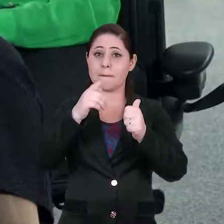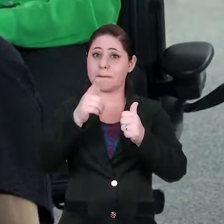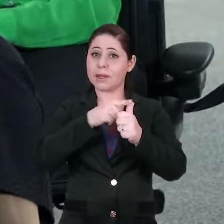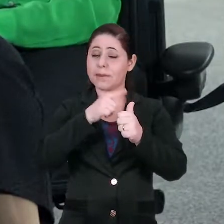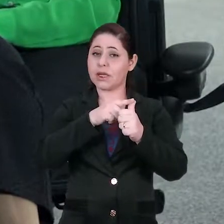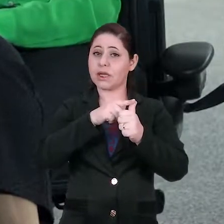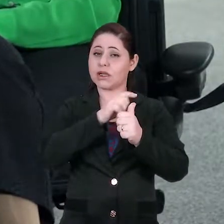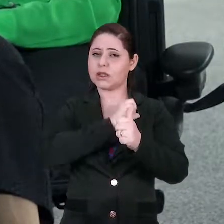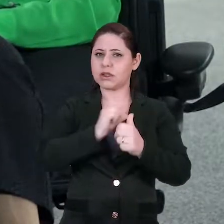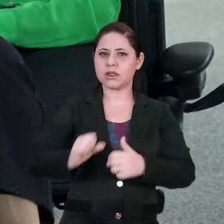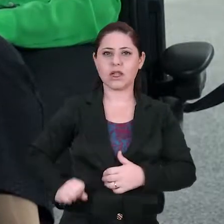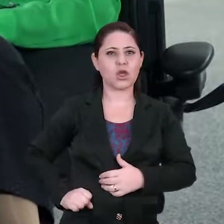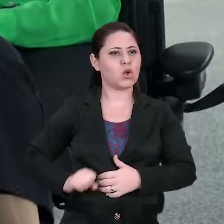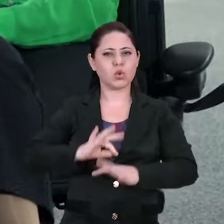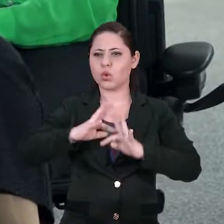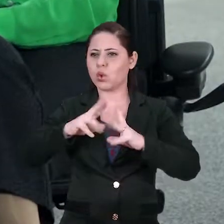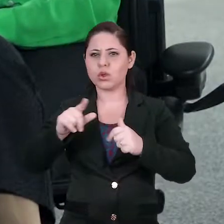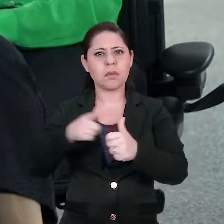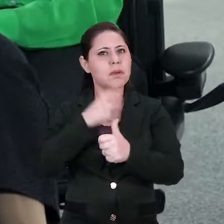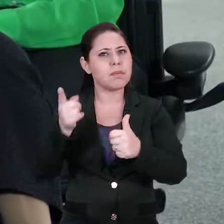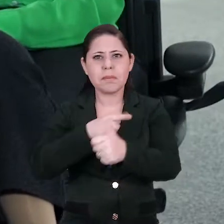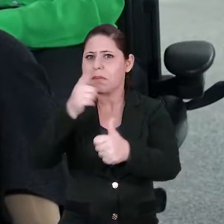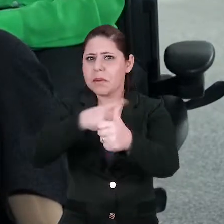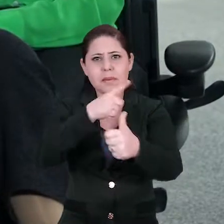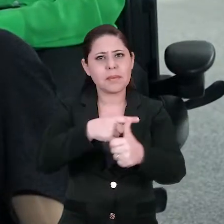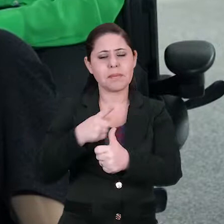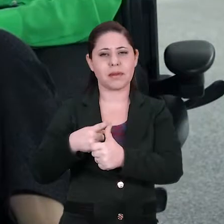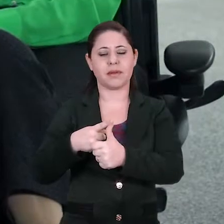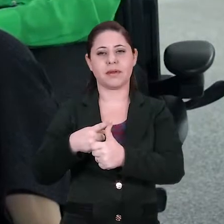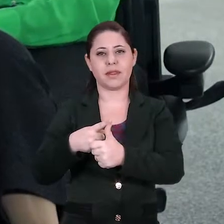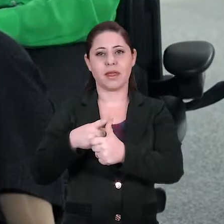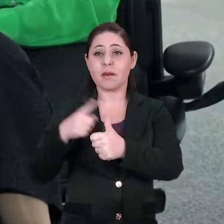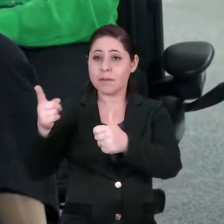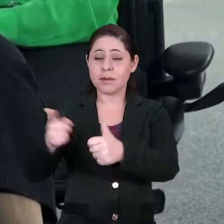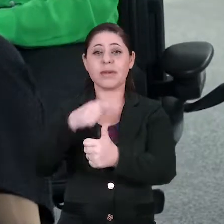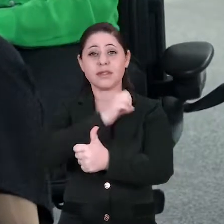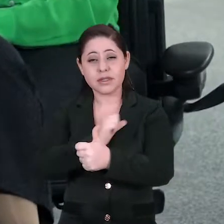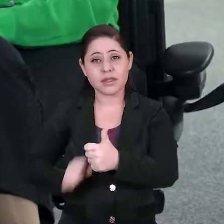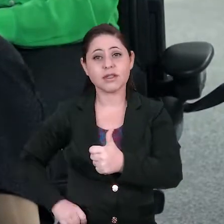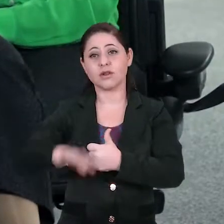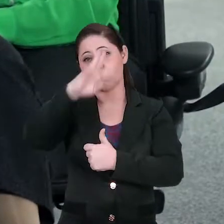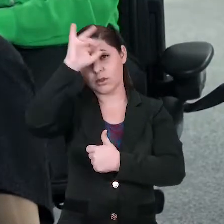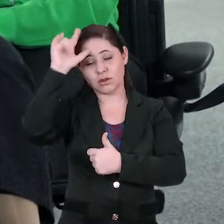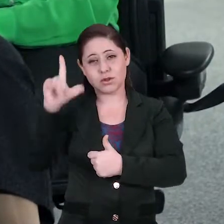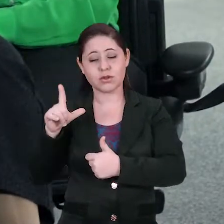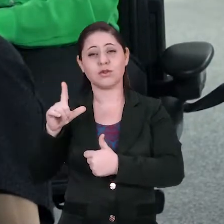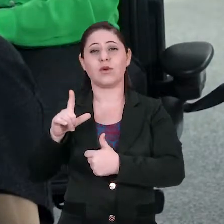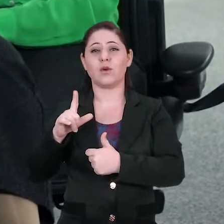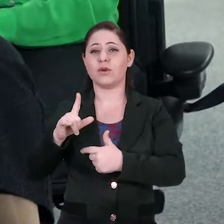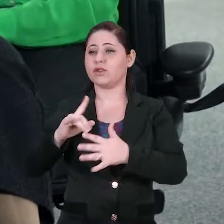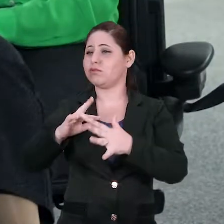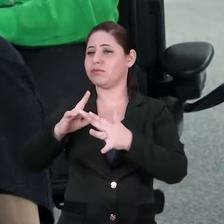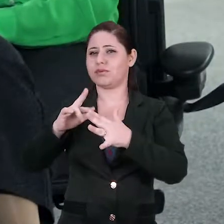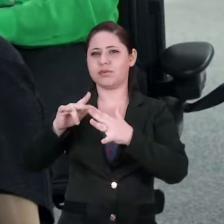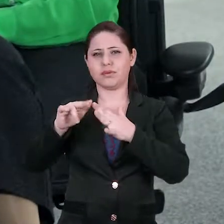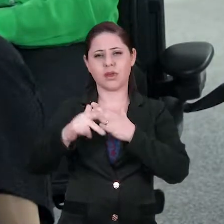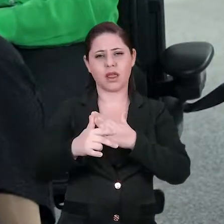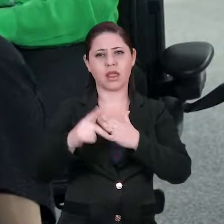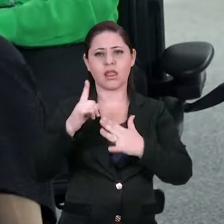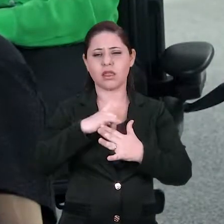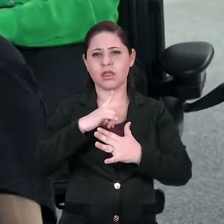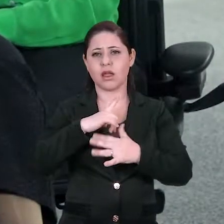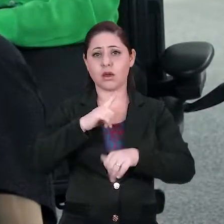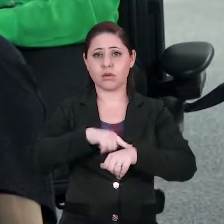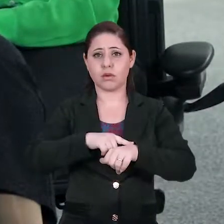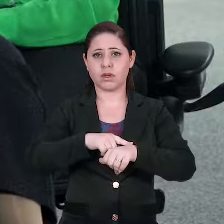Primeira senadora do Mato Grosso. Tudo em você é o primeiro, né? Primeira senadora do Mato Grosso do Sul, entre várias ações. Teve um momento